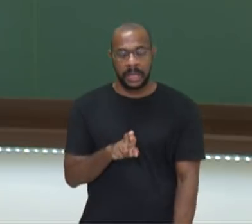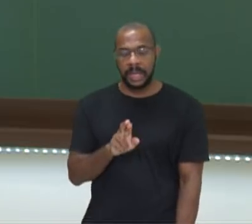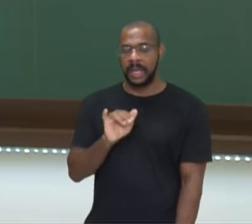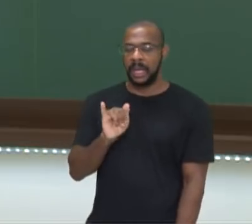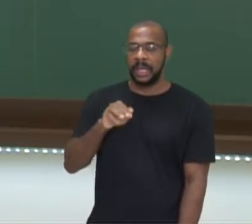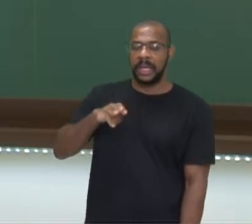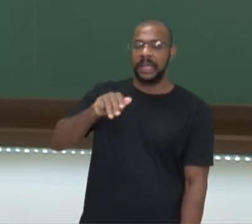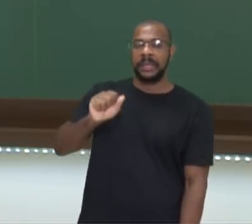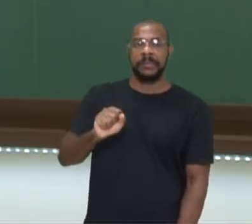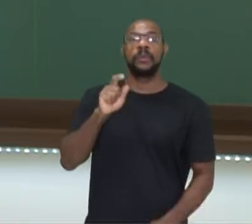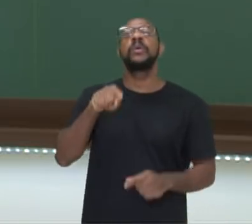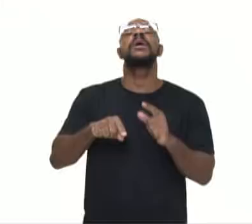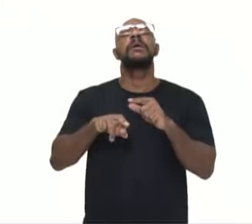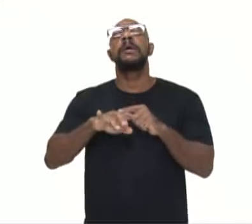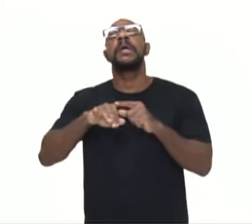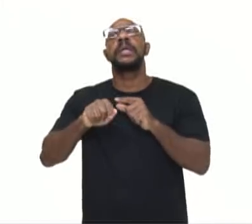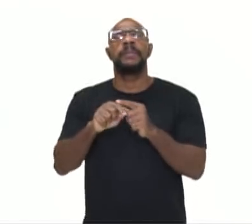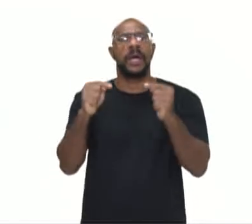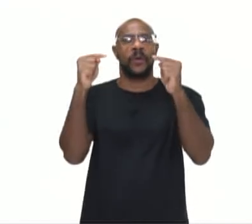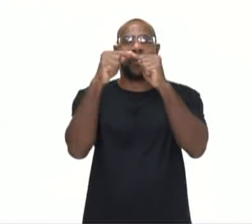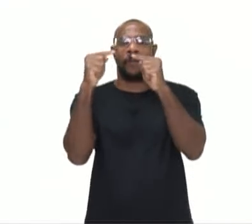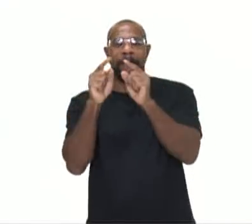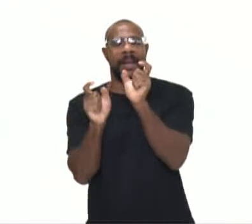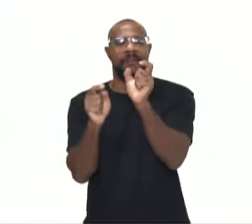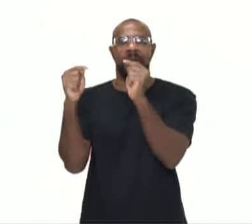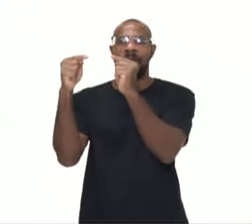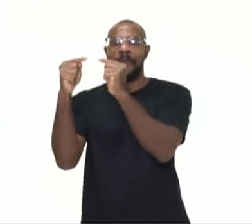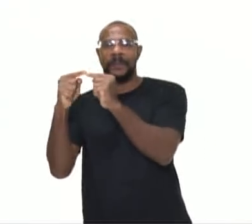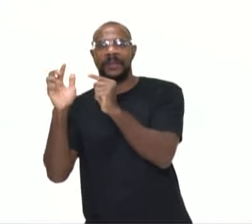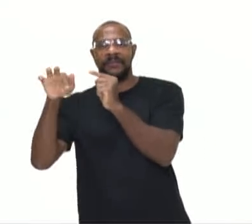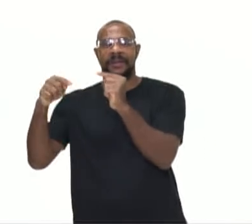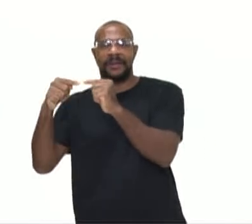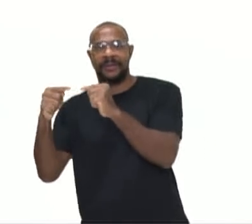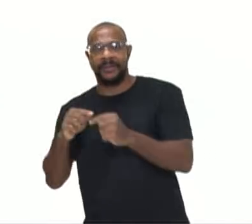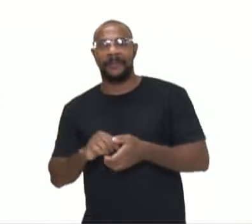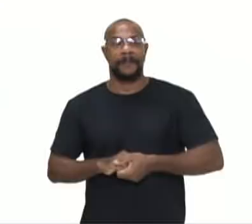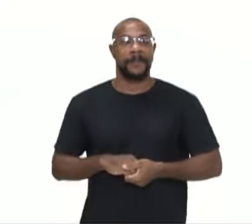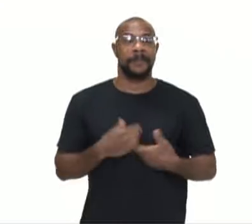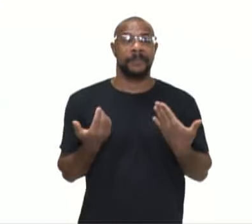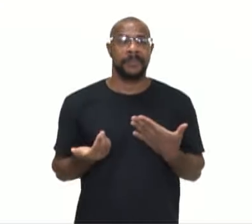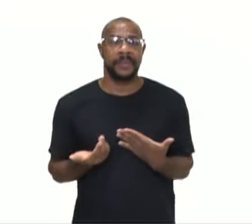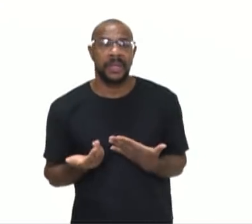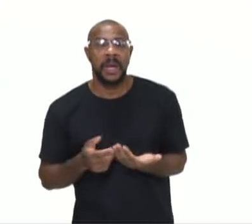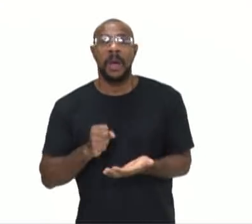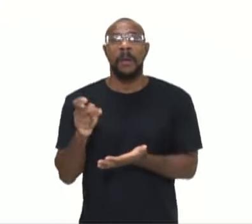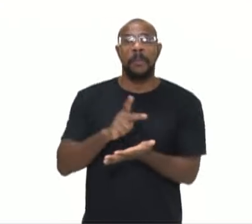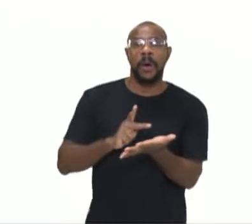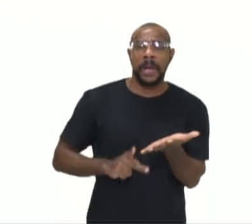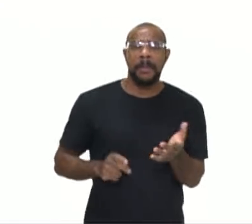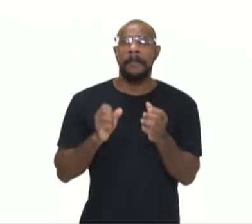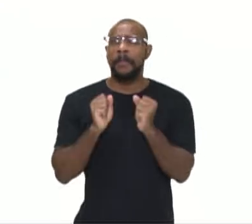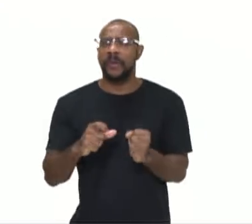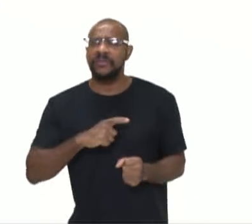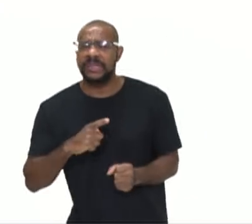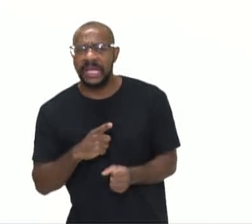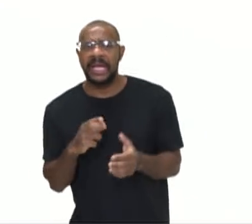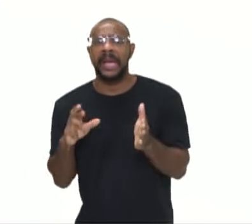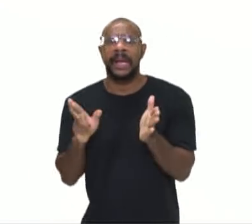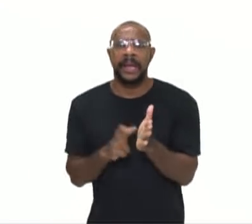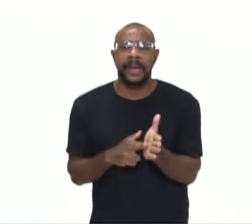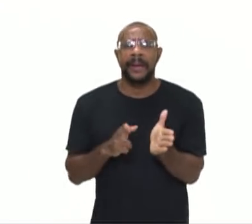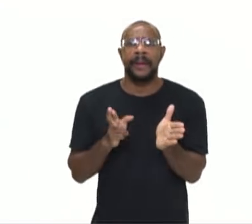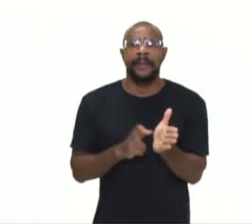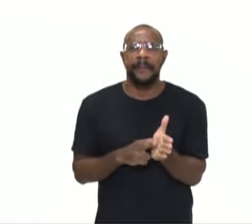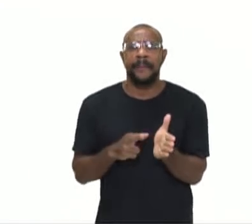apresentar rimas? Não. Poema pode ou não ter ritmo uniforme? Como que é